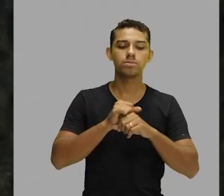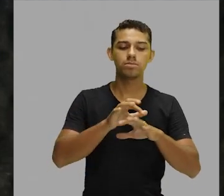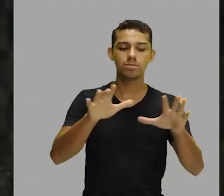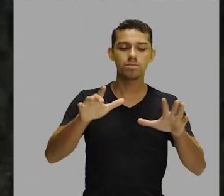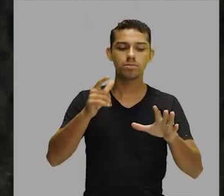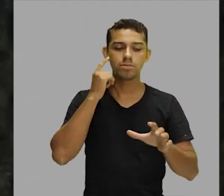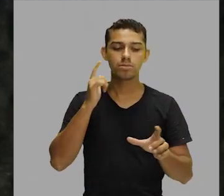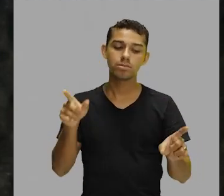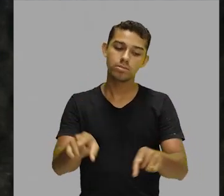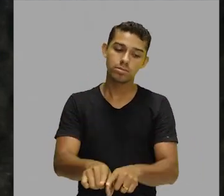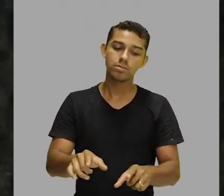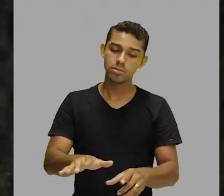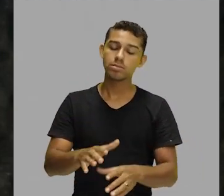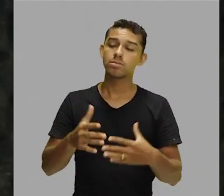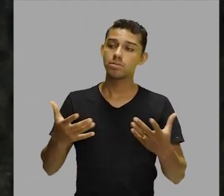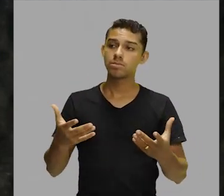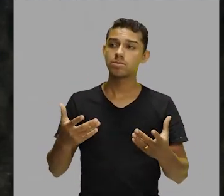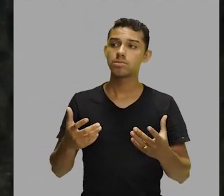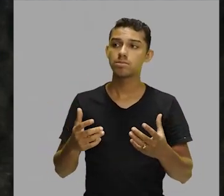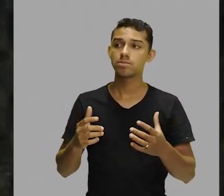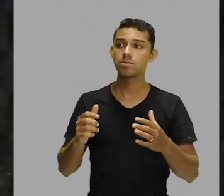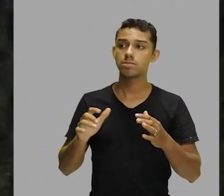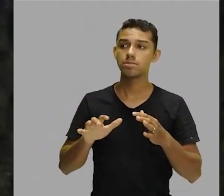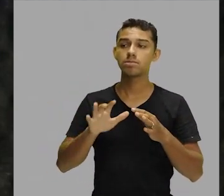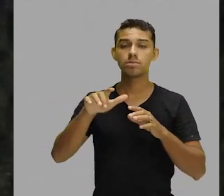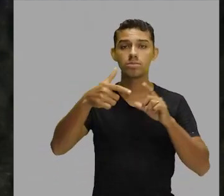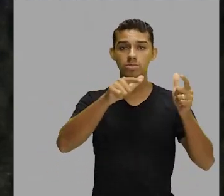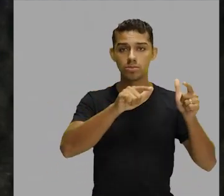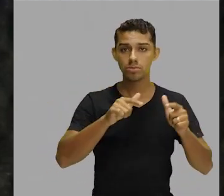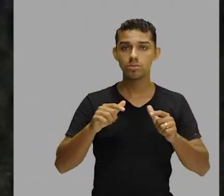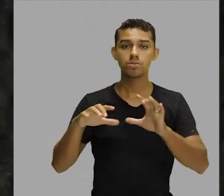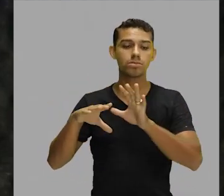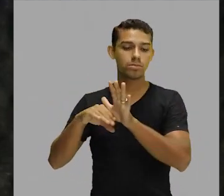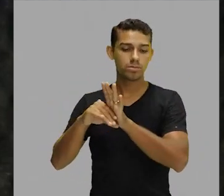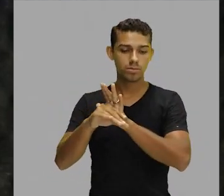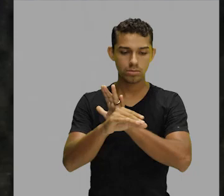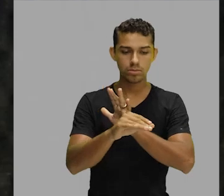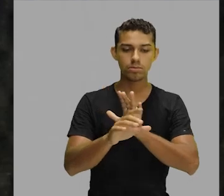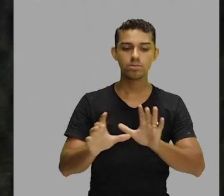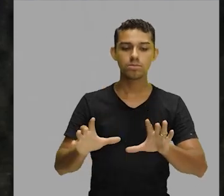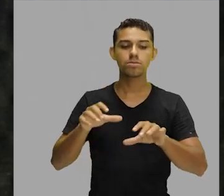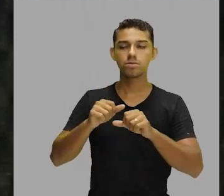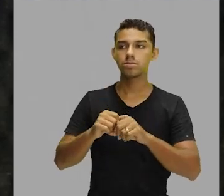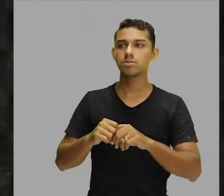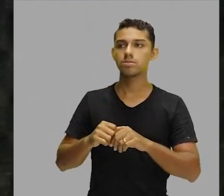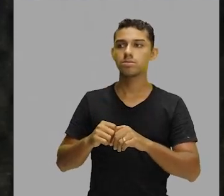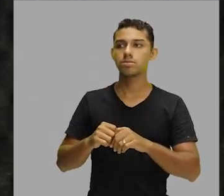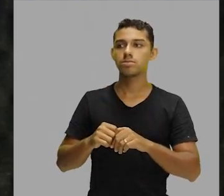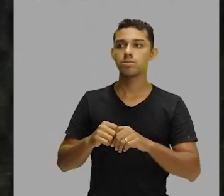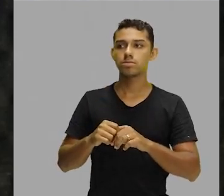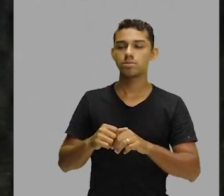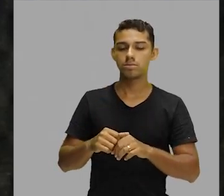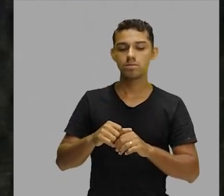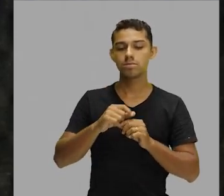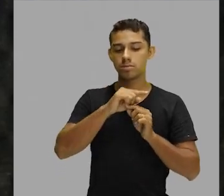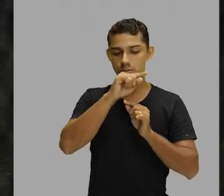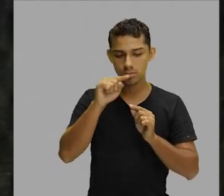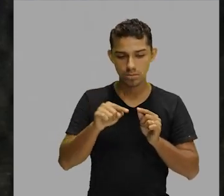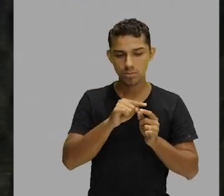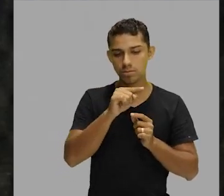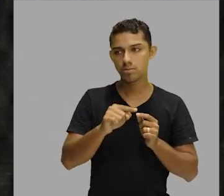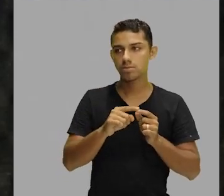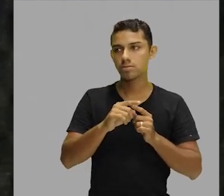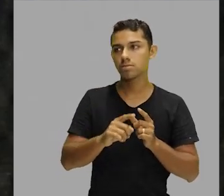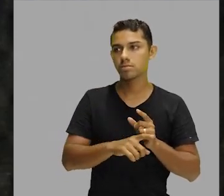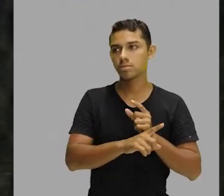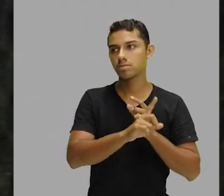de dentro dessa bactéria que morreu infectarão outras bactérias que, ao invés de continuar nesse mesmo ciclo,